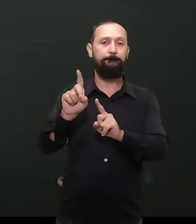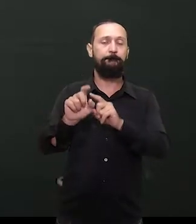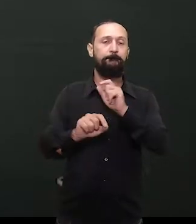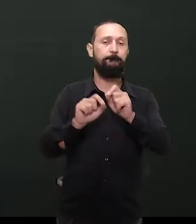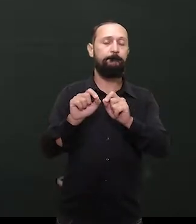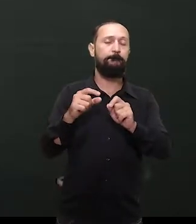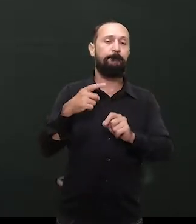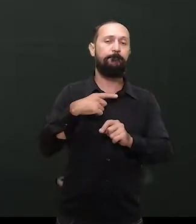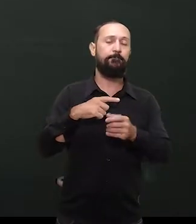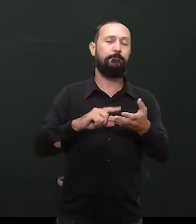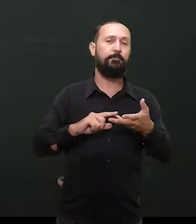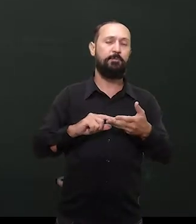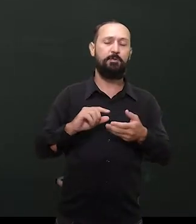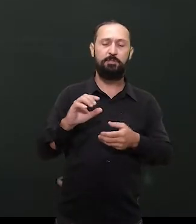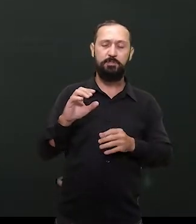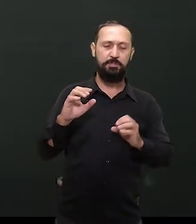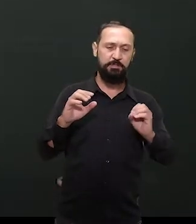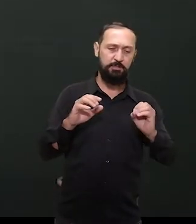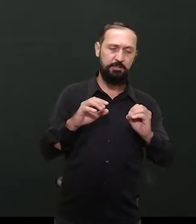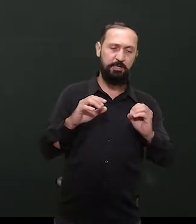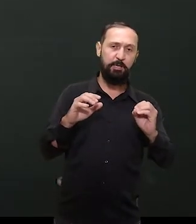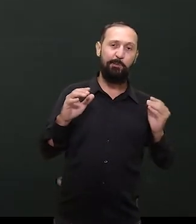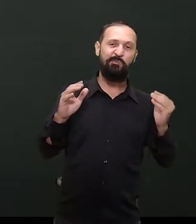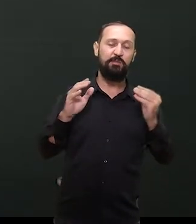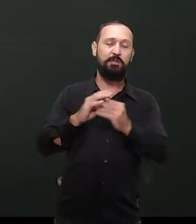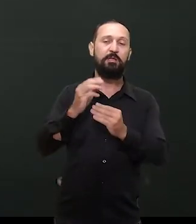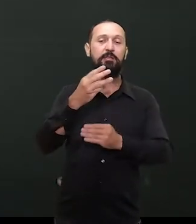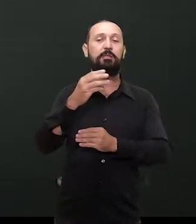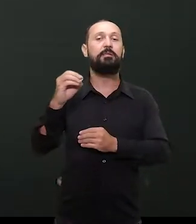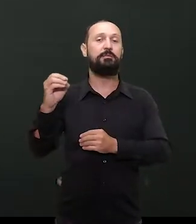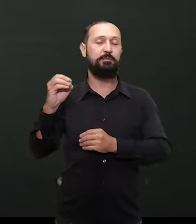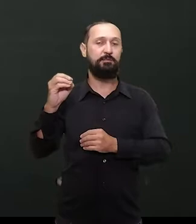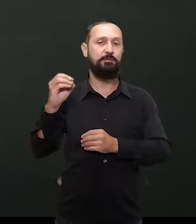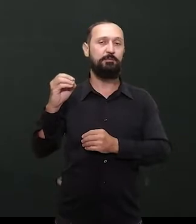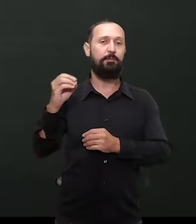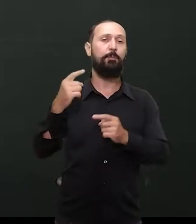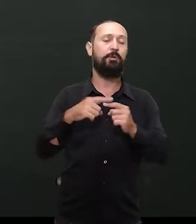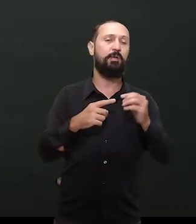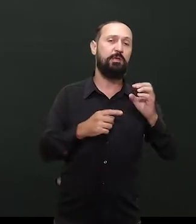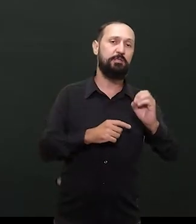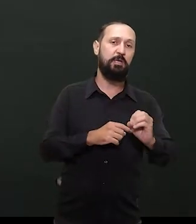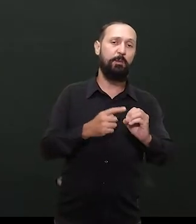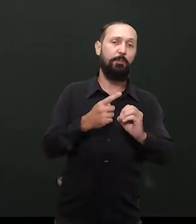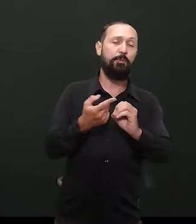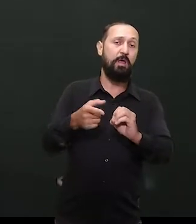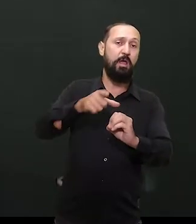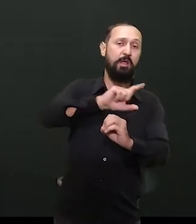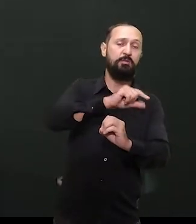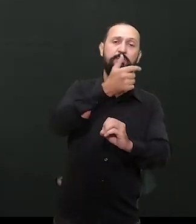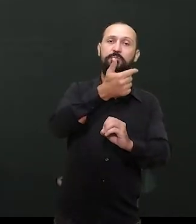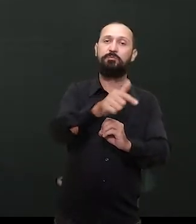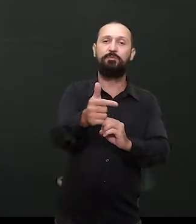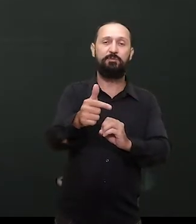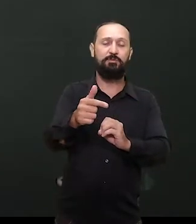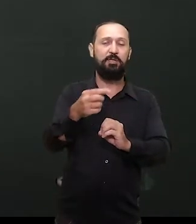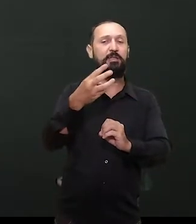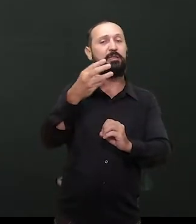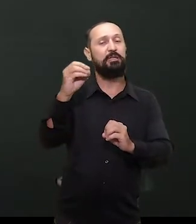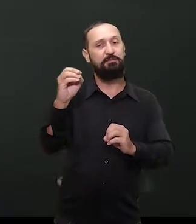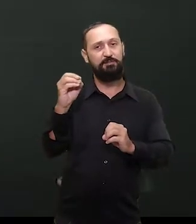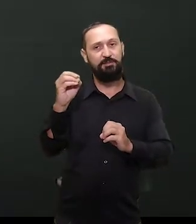que ocorreram de 0 a 300 ocorrências Por que zero porque antes não existisse crime